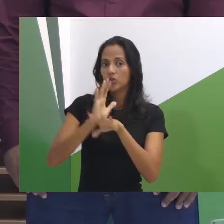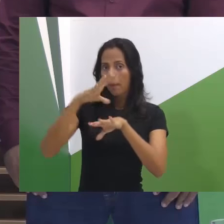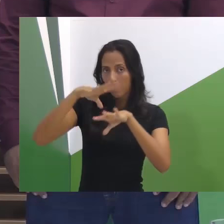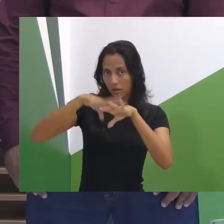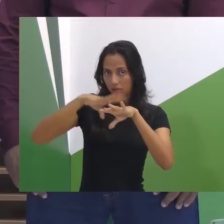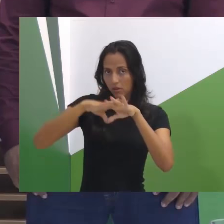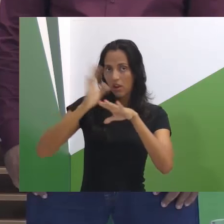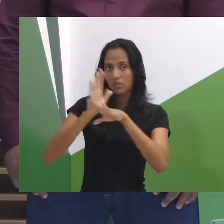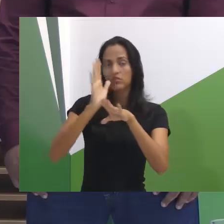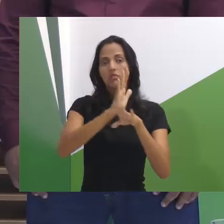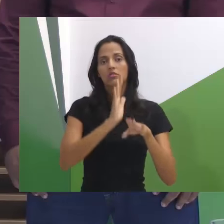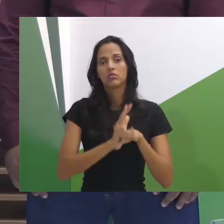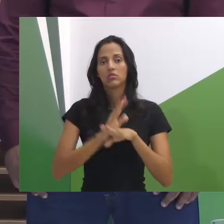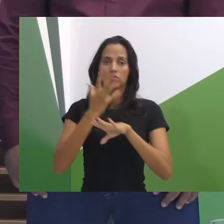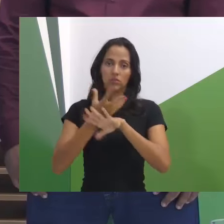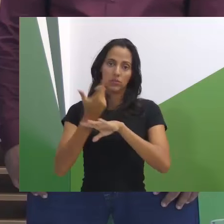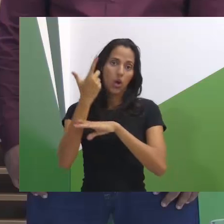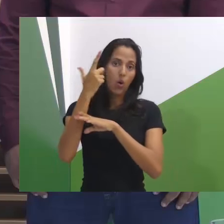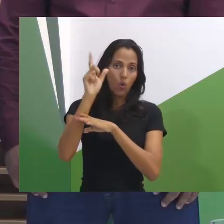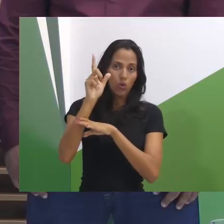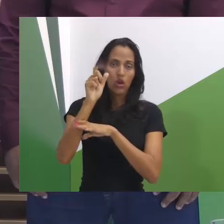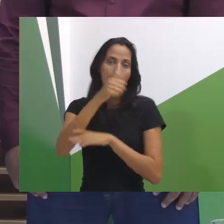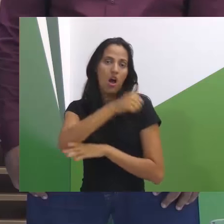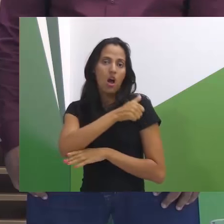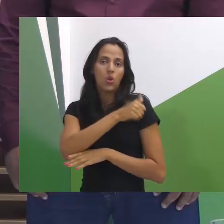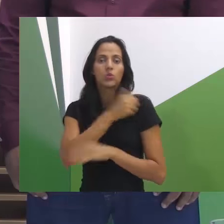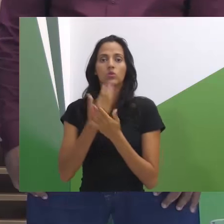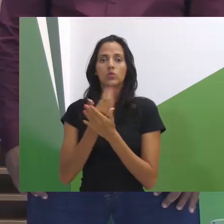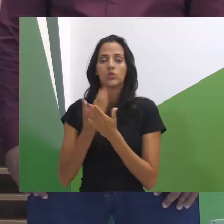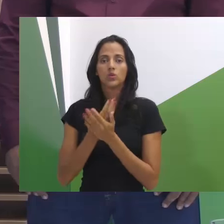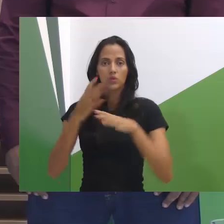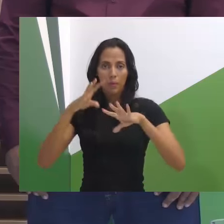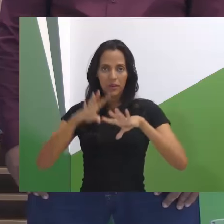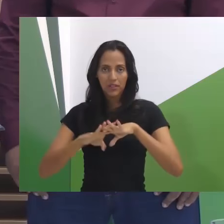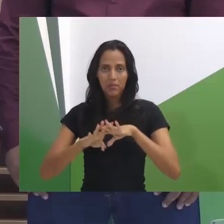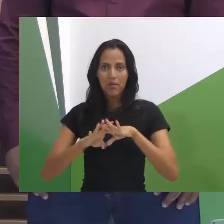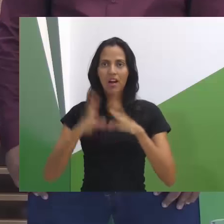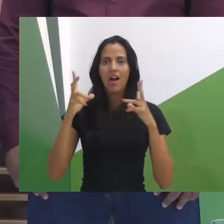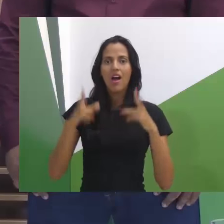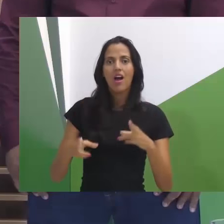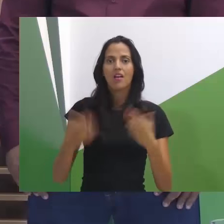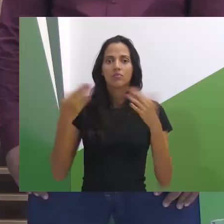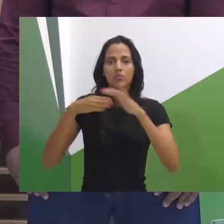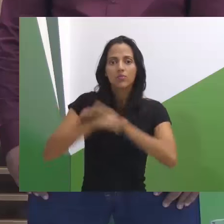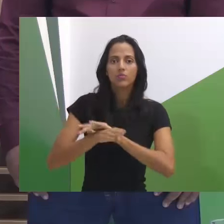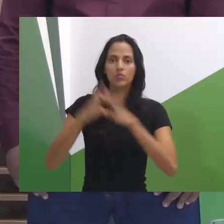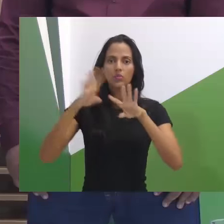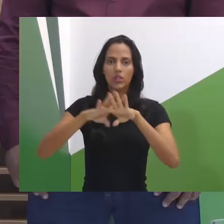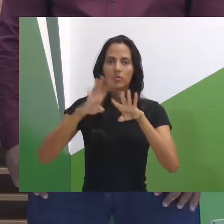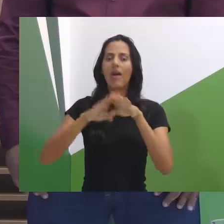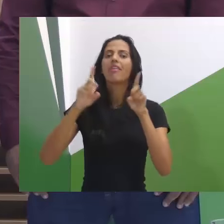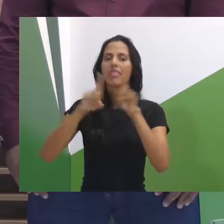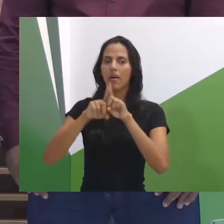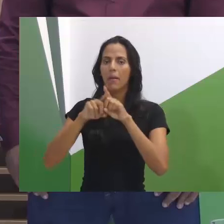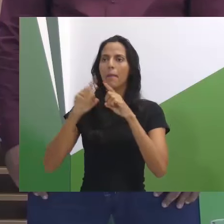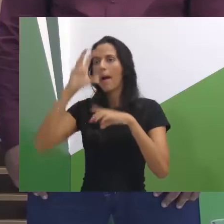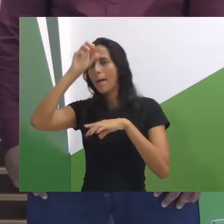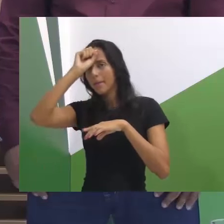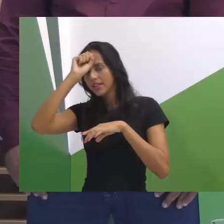mostrado isso Os alunos que estudam matemática, eles criam o hábito do estudo E conseguem se destacar nas outras áreas também